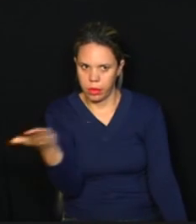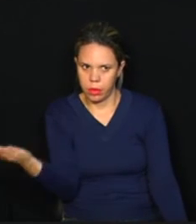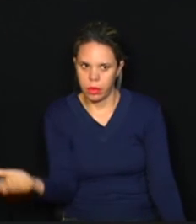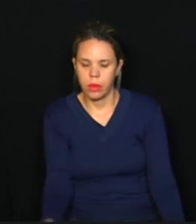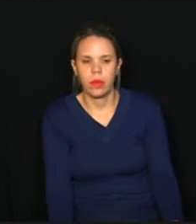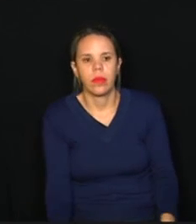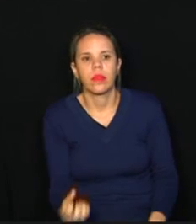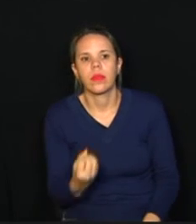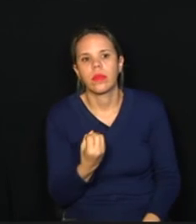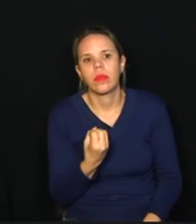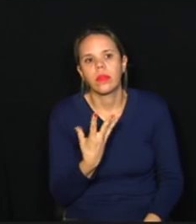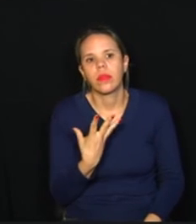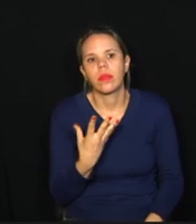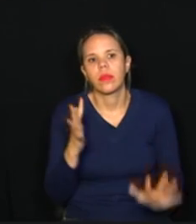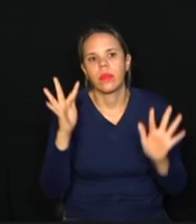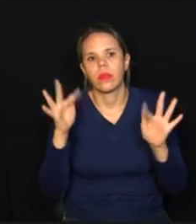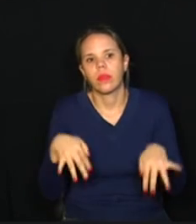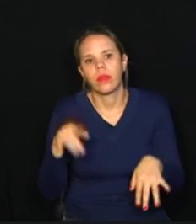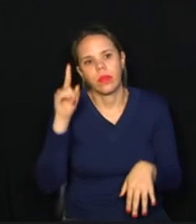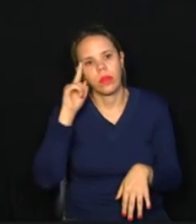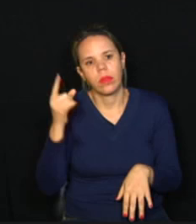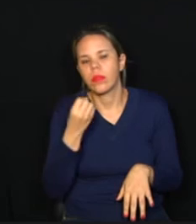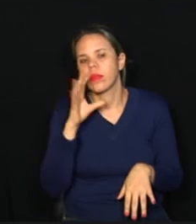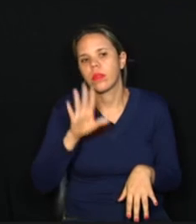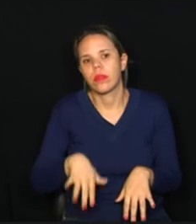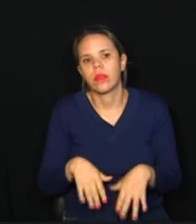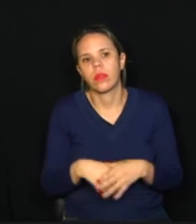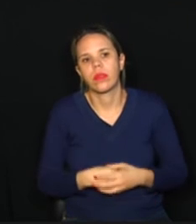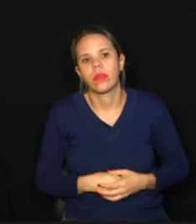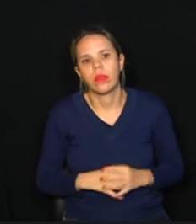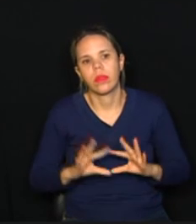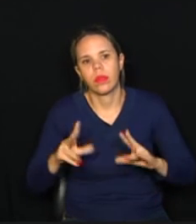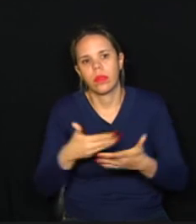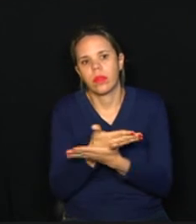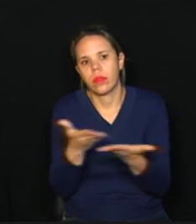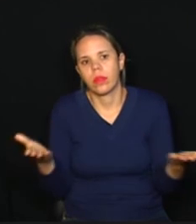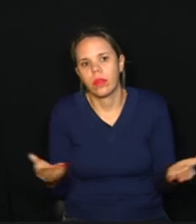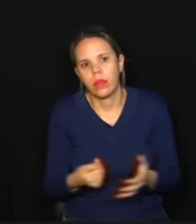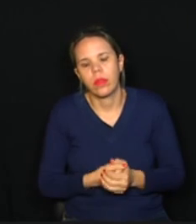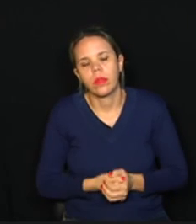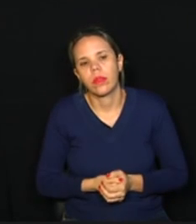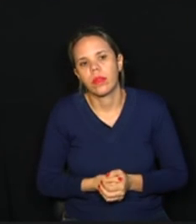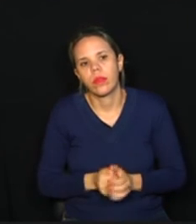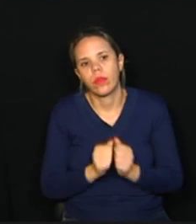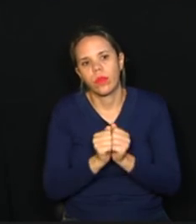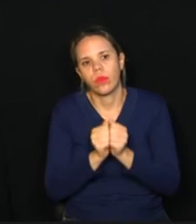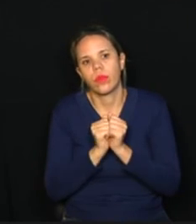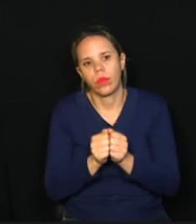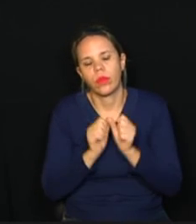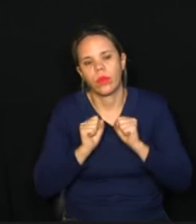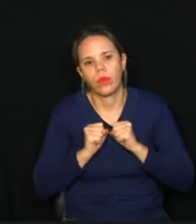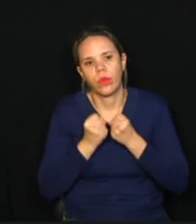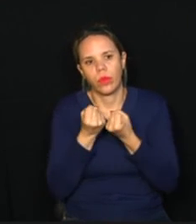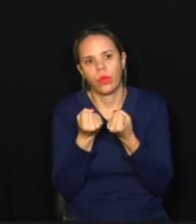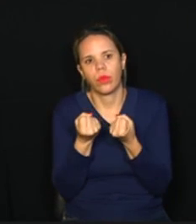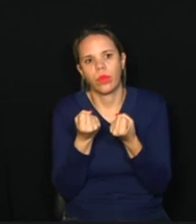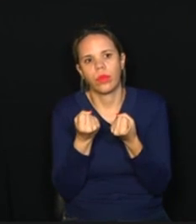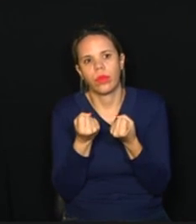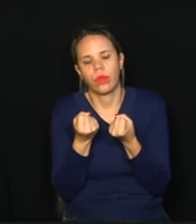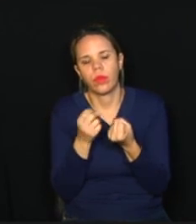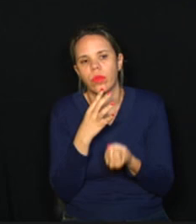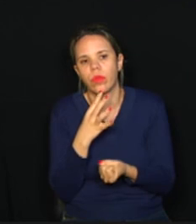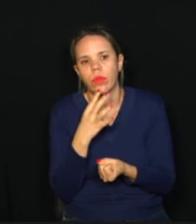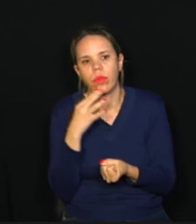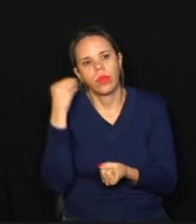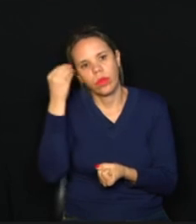um bom final de dia, boa tarde a todos e todas. Vamos juntos aí defendendo o